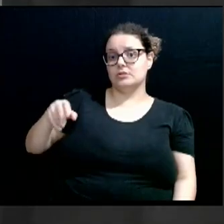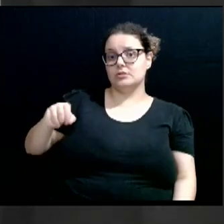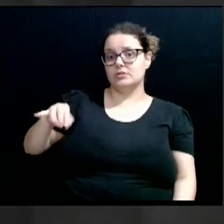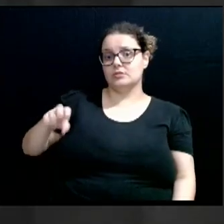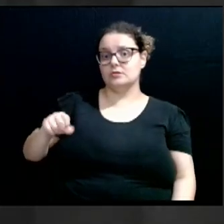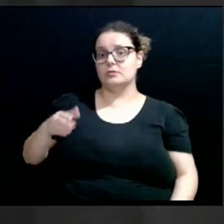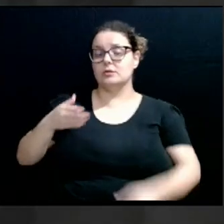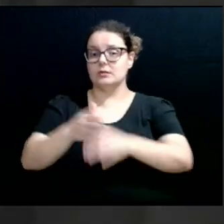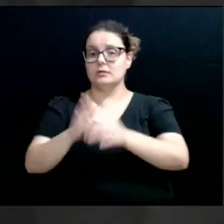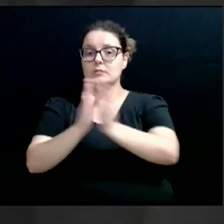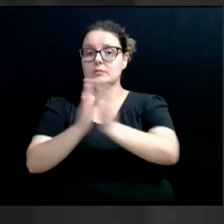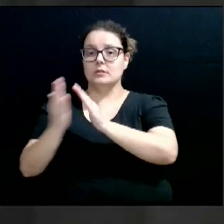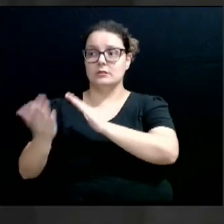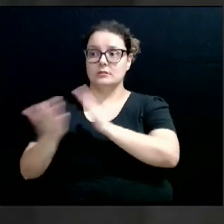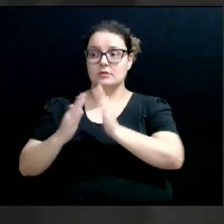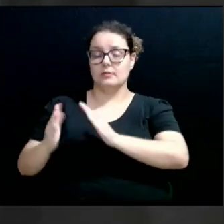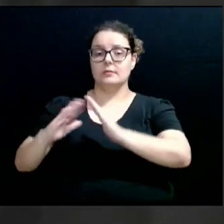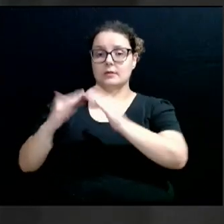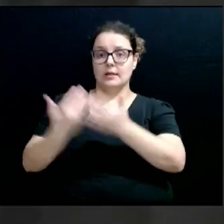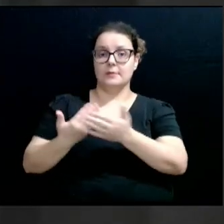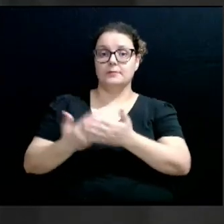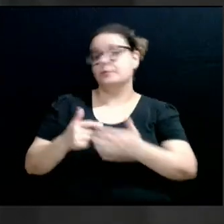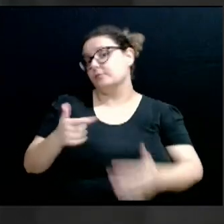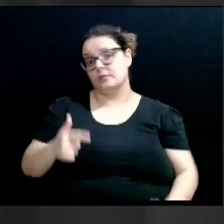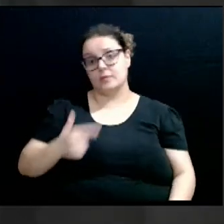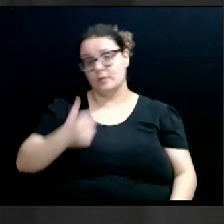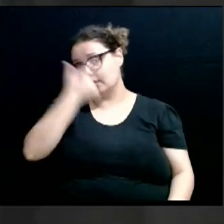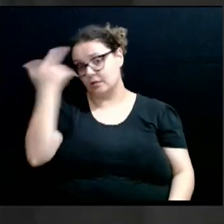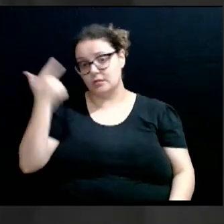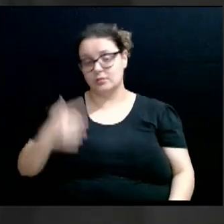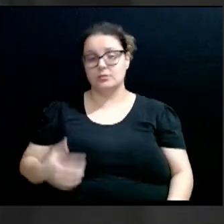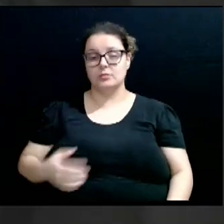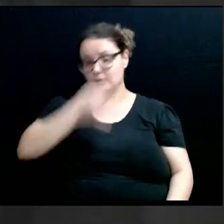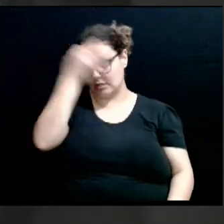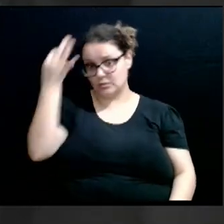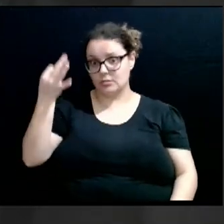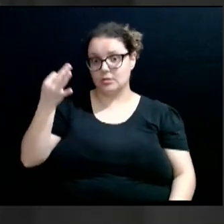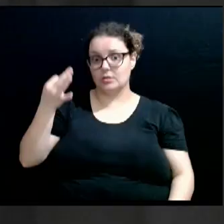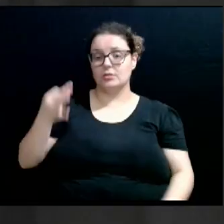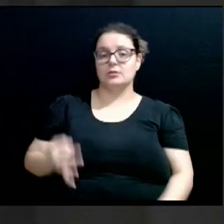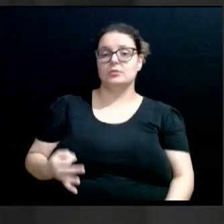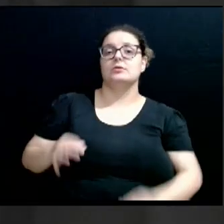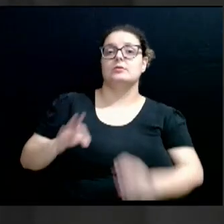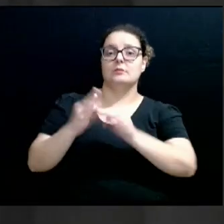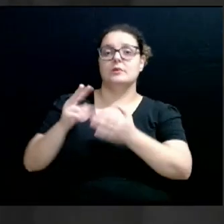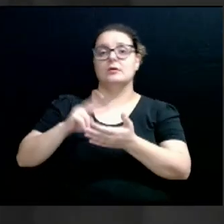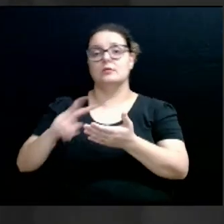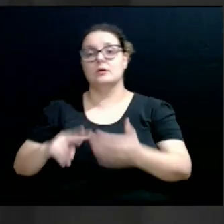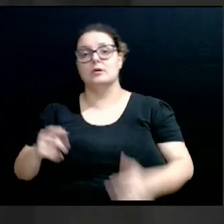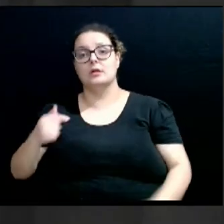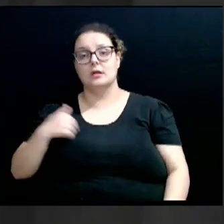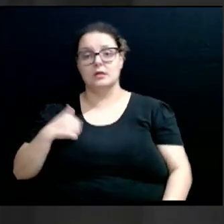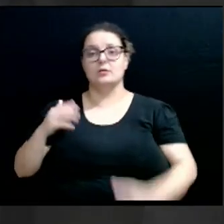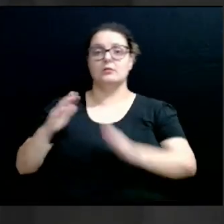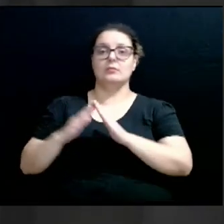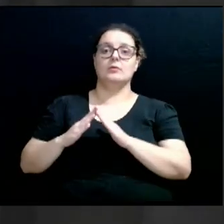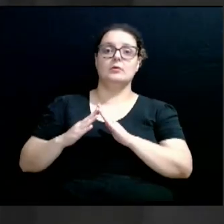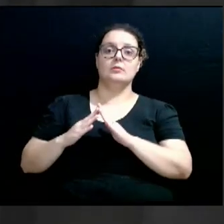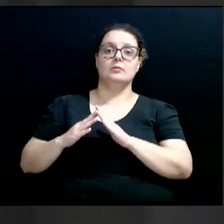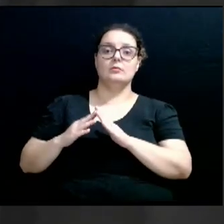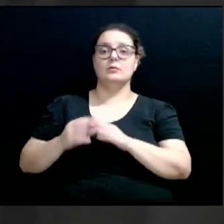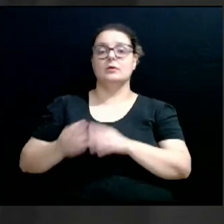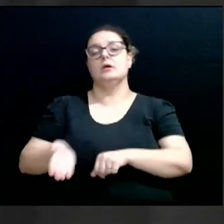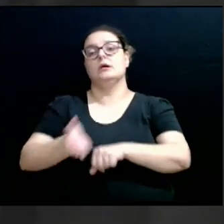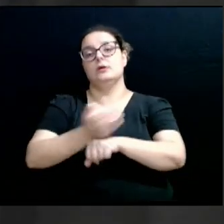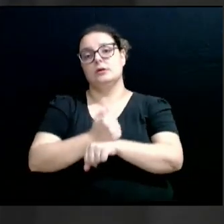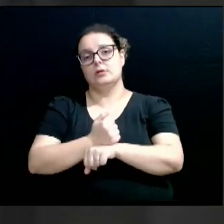tive a mesma sorte da Danda de ter uma família leitora. Então eu era uma menina que eu saía de casa mais cedo para usar a biblioteca da escola,